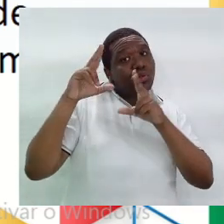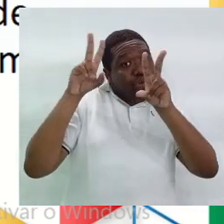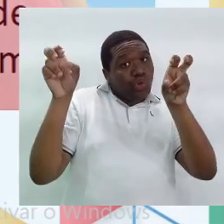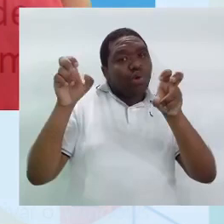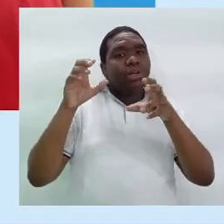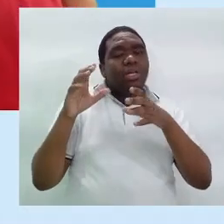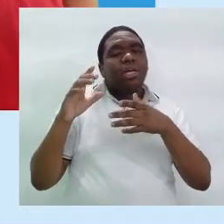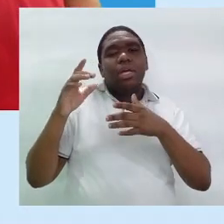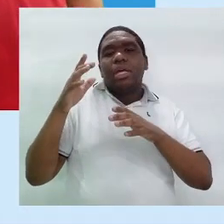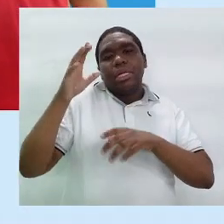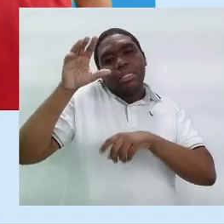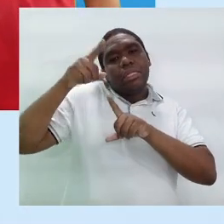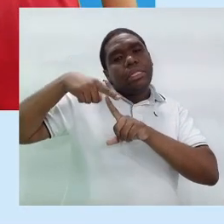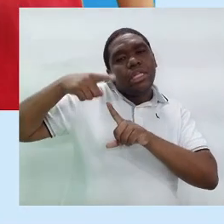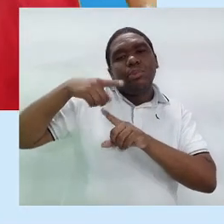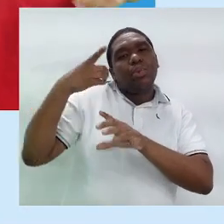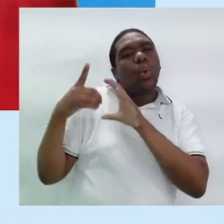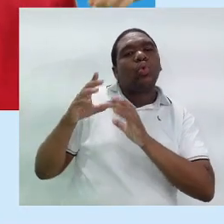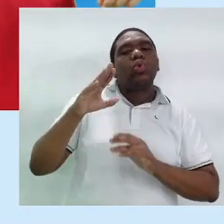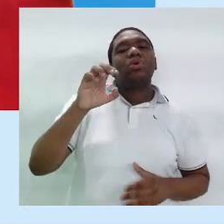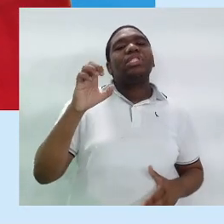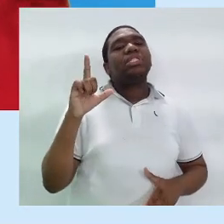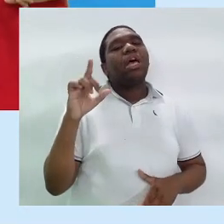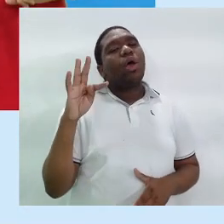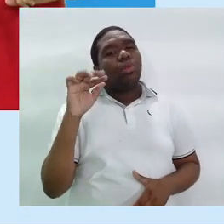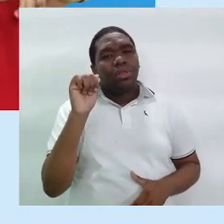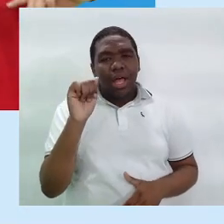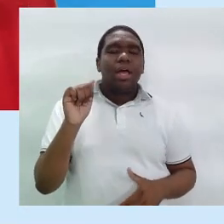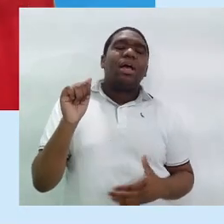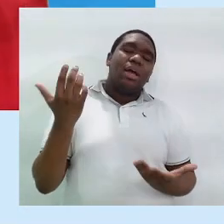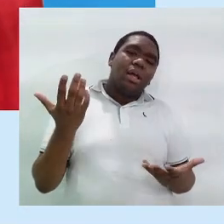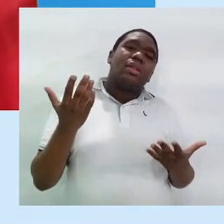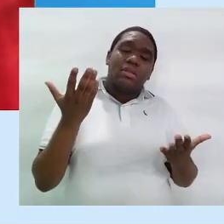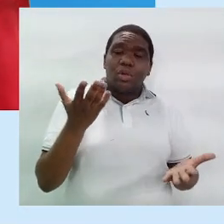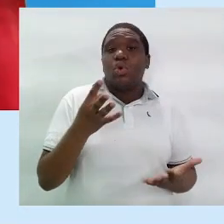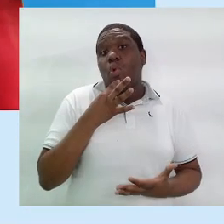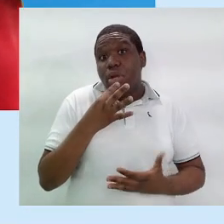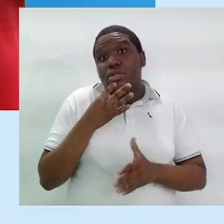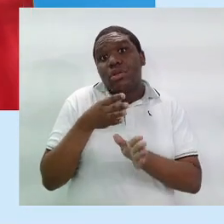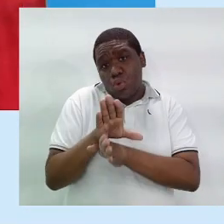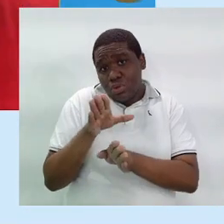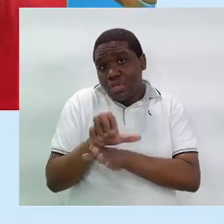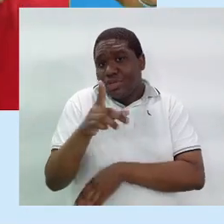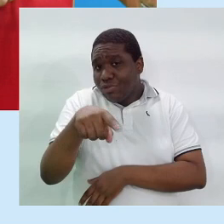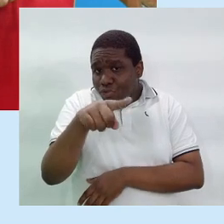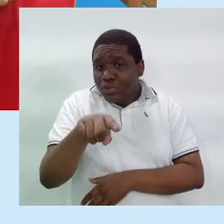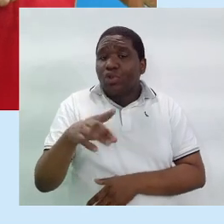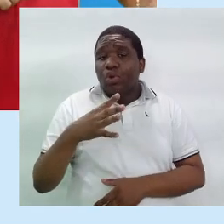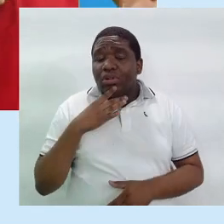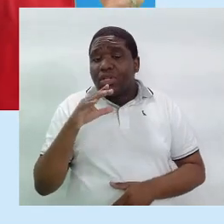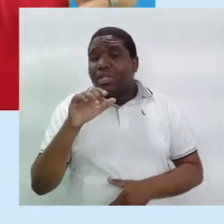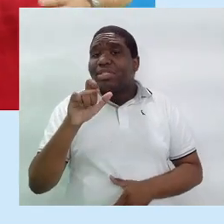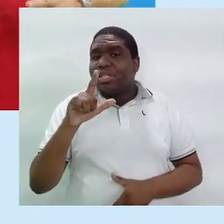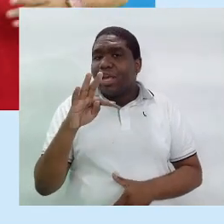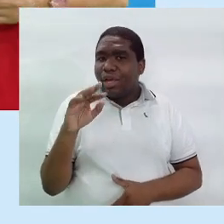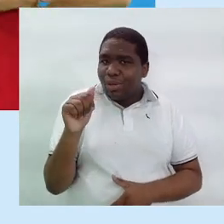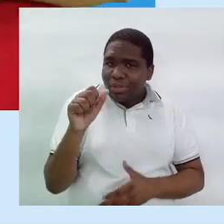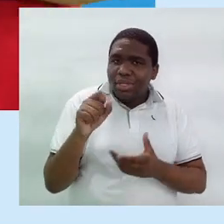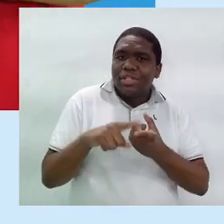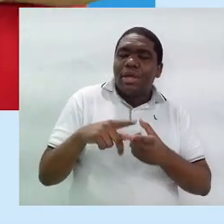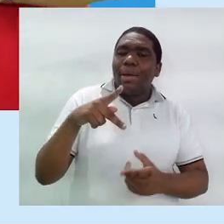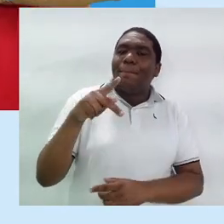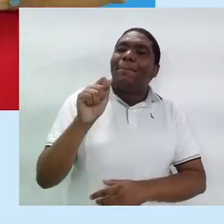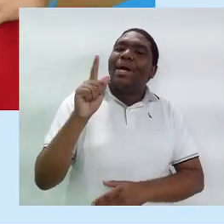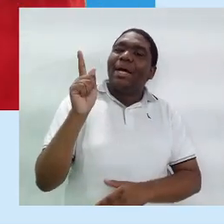importante. Que tal conhecer isso mais? Olha aí, vale a dica, conhecer as tradições celtas, pagãs